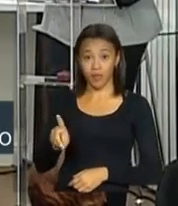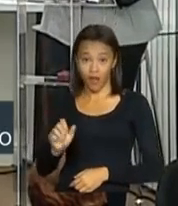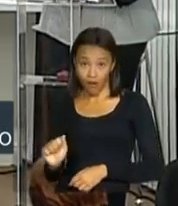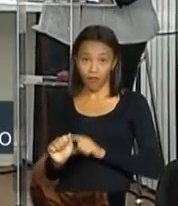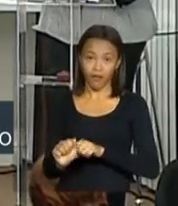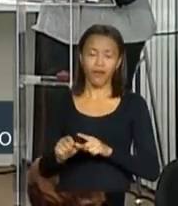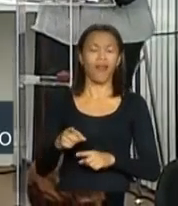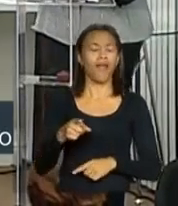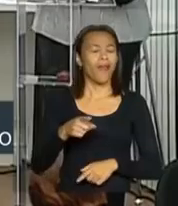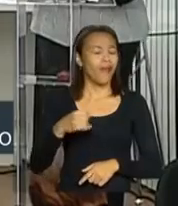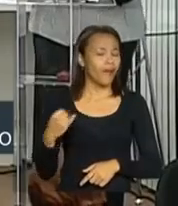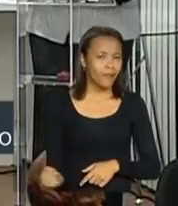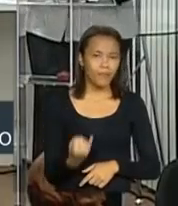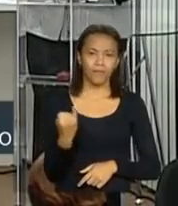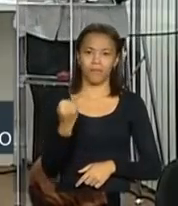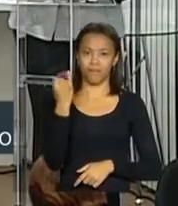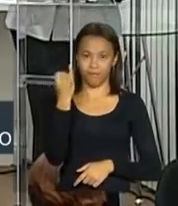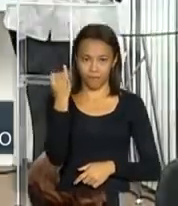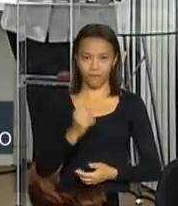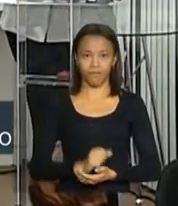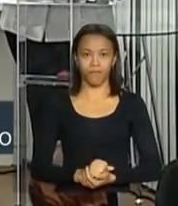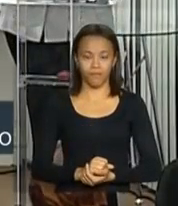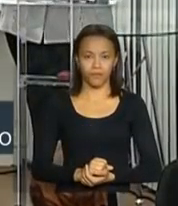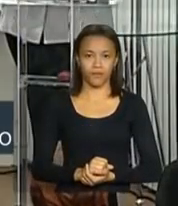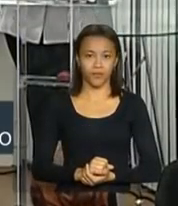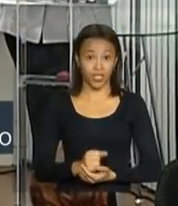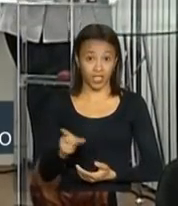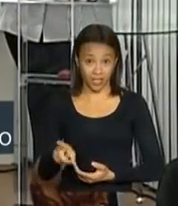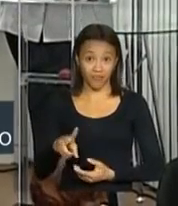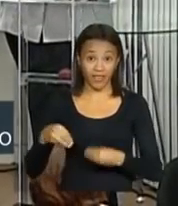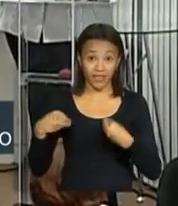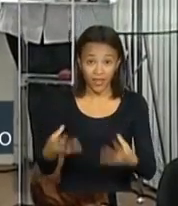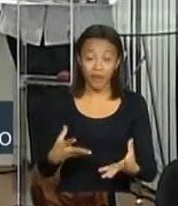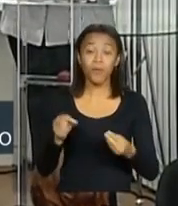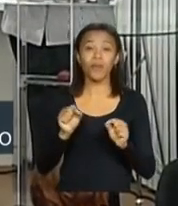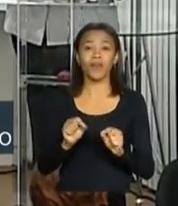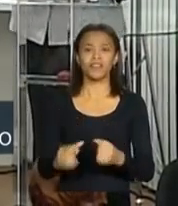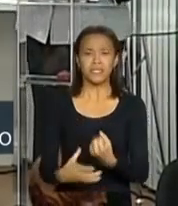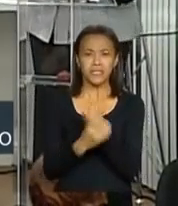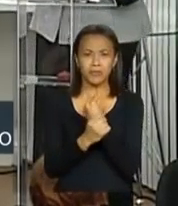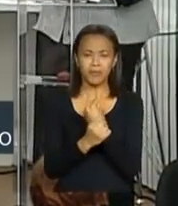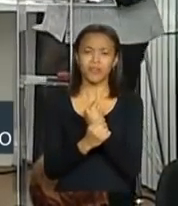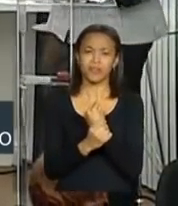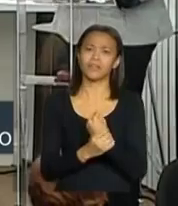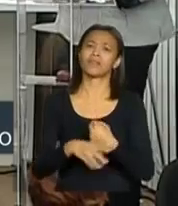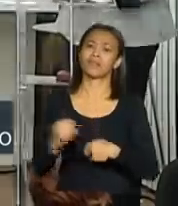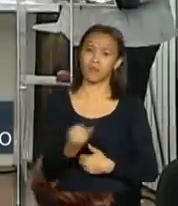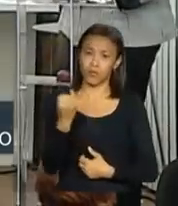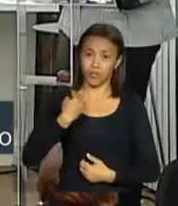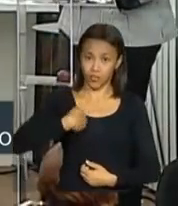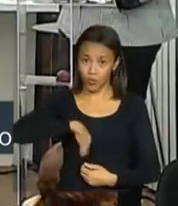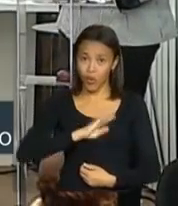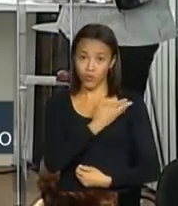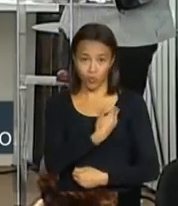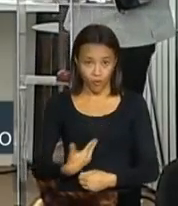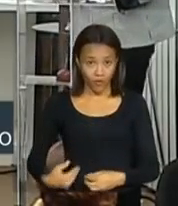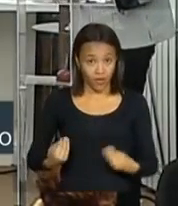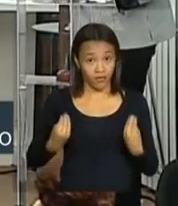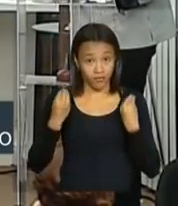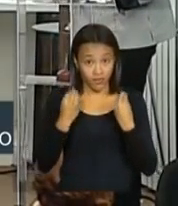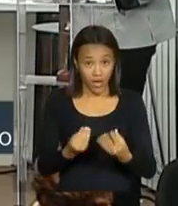é, efetivamente, a consolidação da importância que o nosso governo dá ao